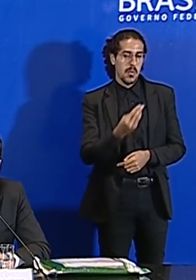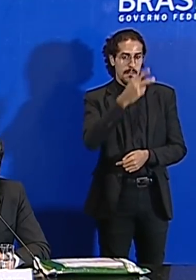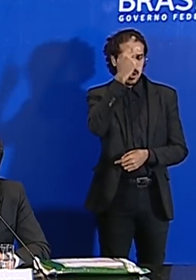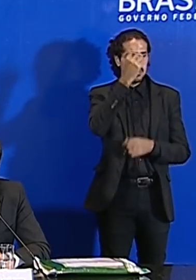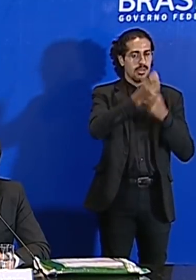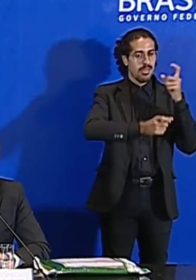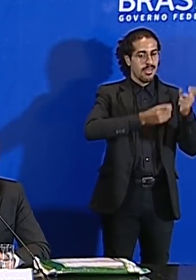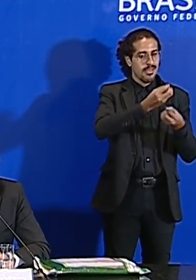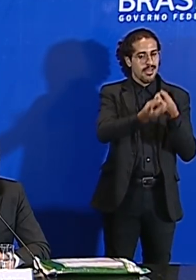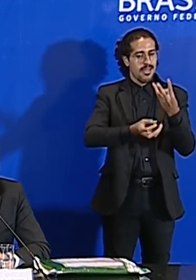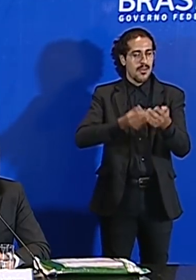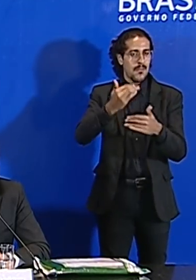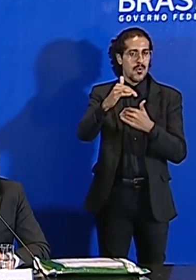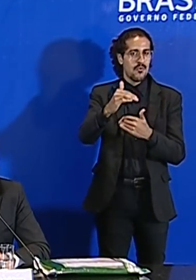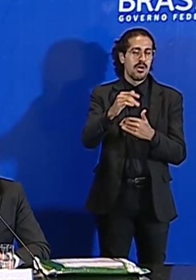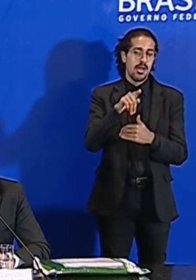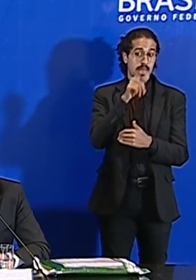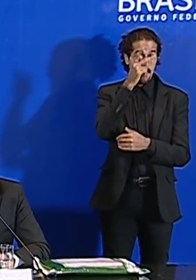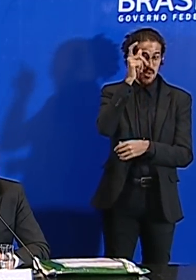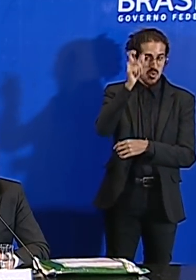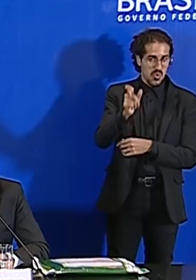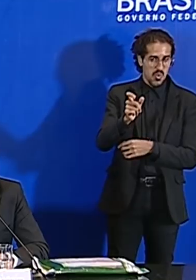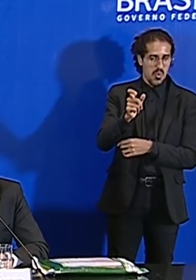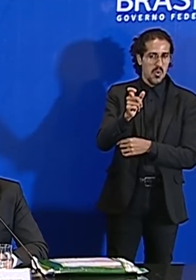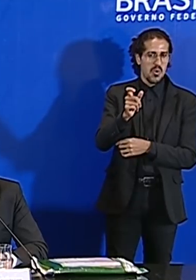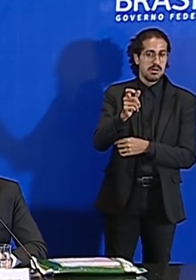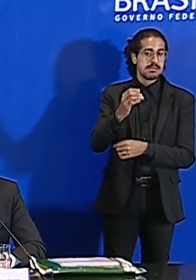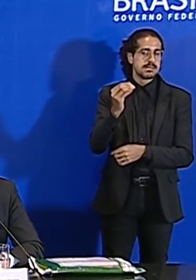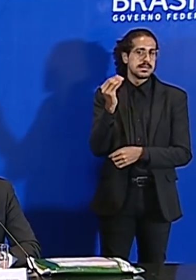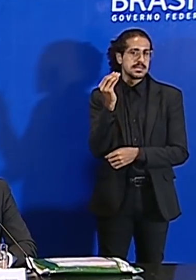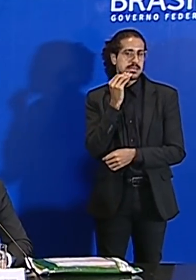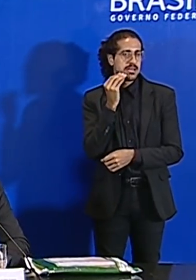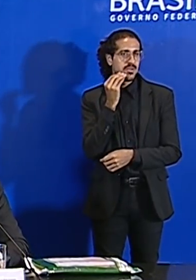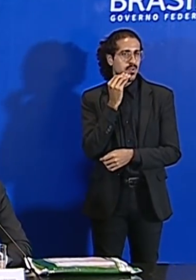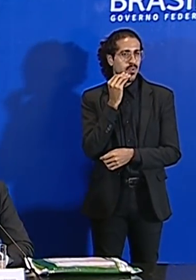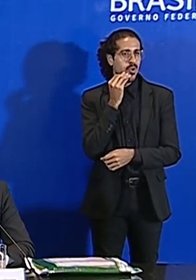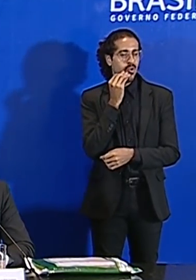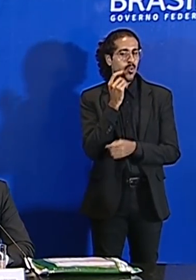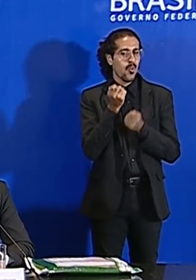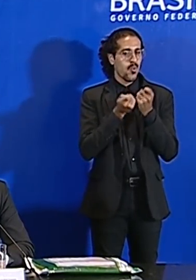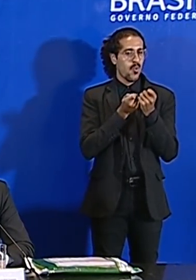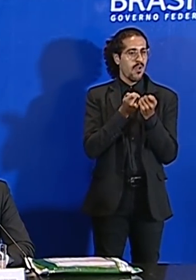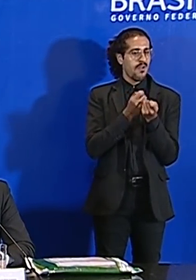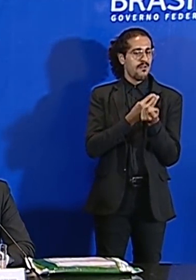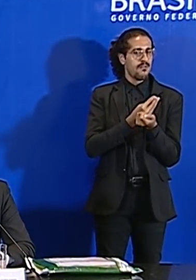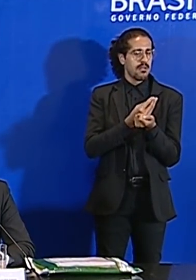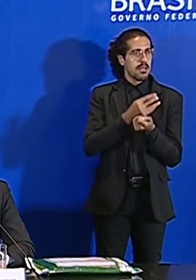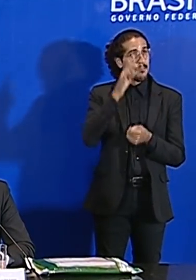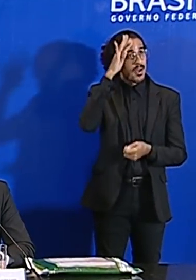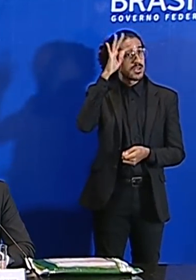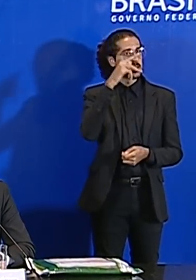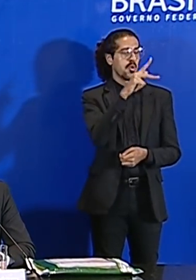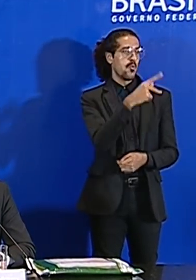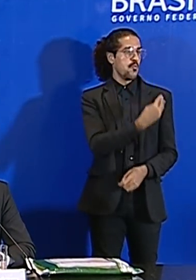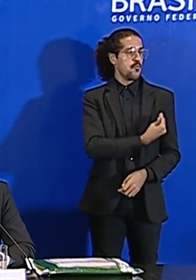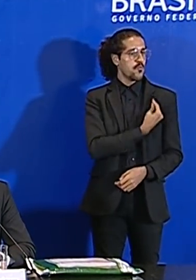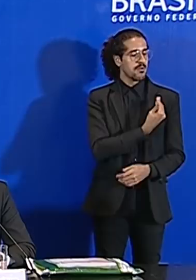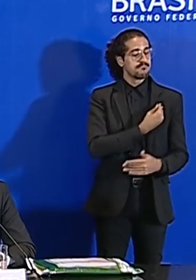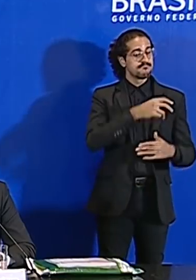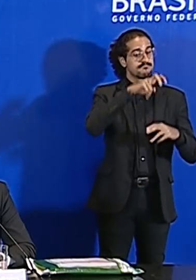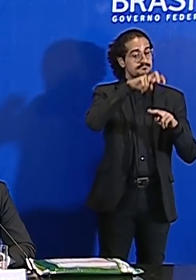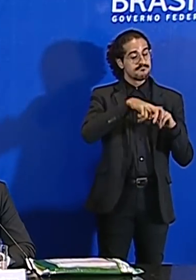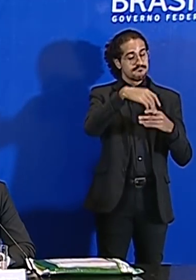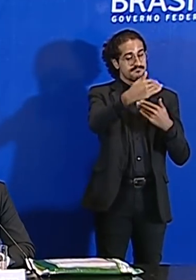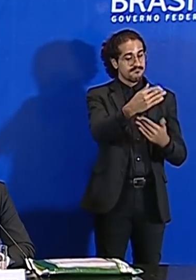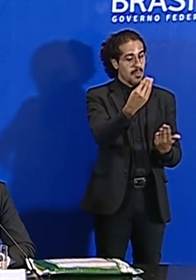Ela tentou. Essa pessoa, ela tentou, ela mexeu com a vida. Imagina, seu filho está fazendo exame, você é um